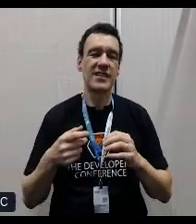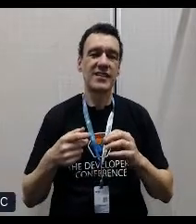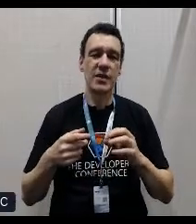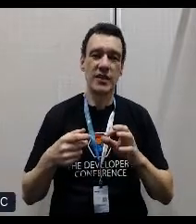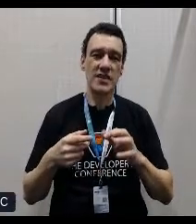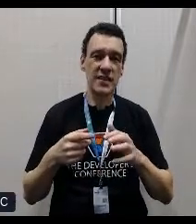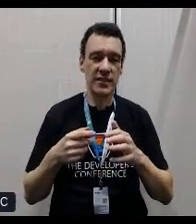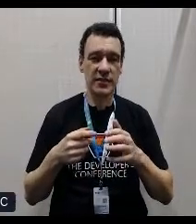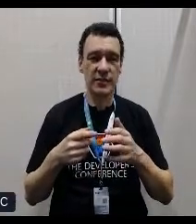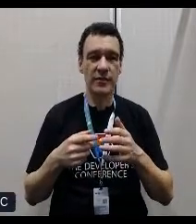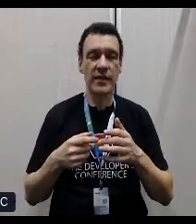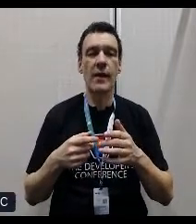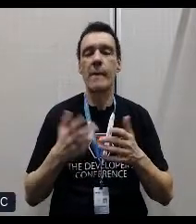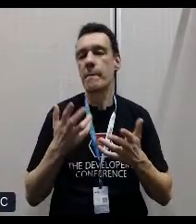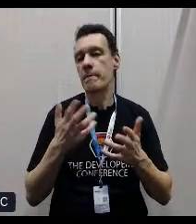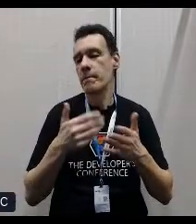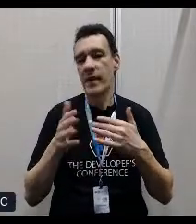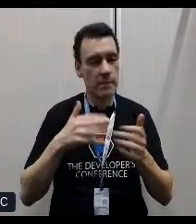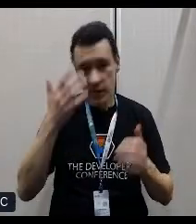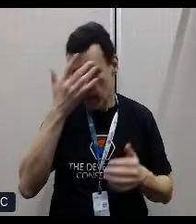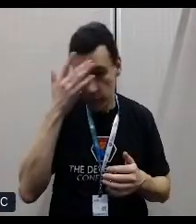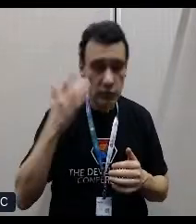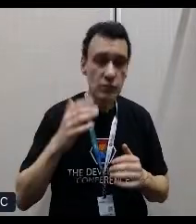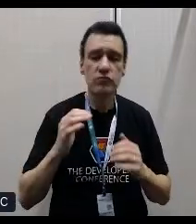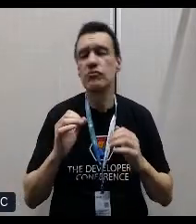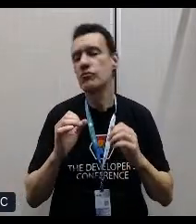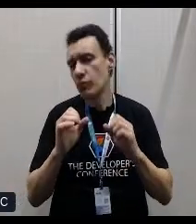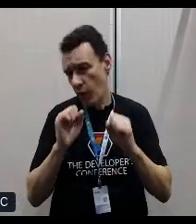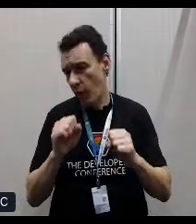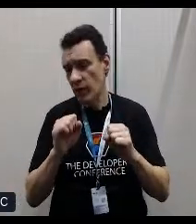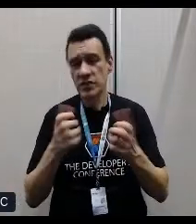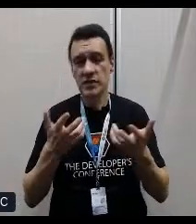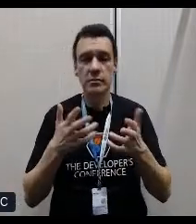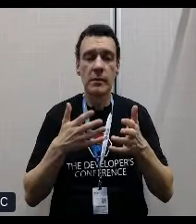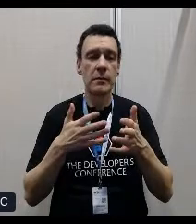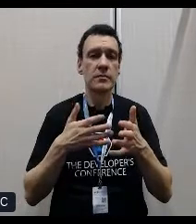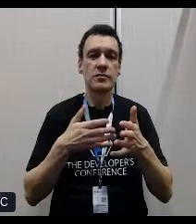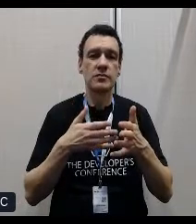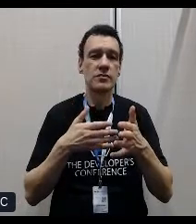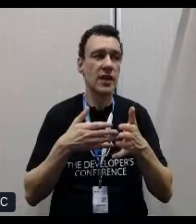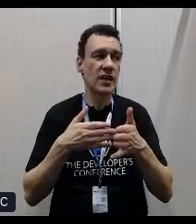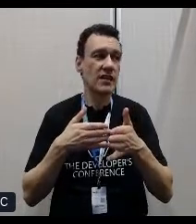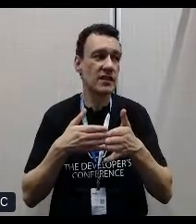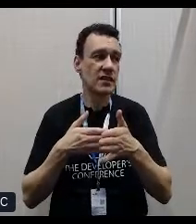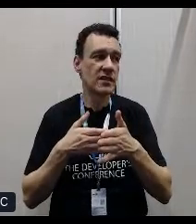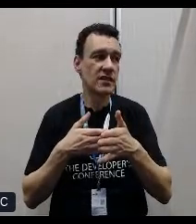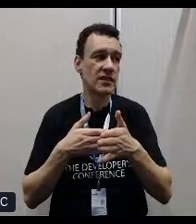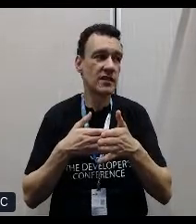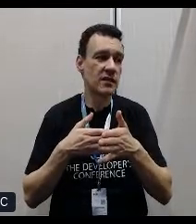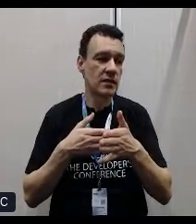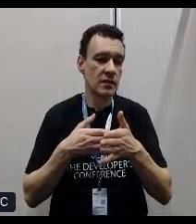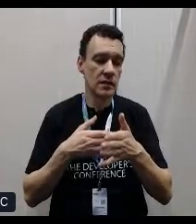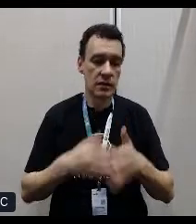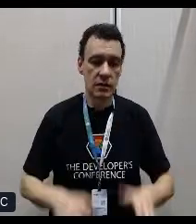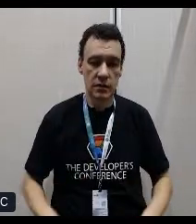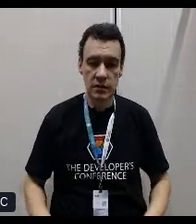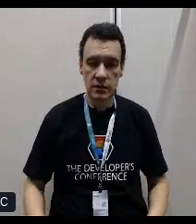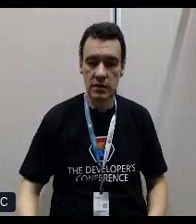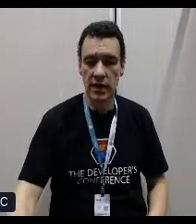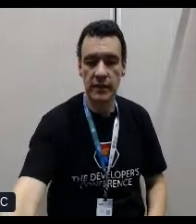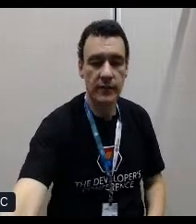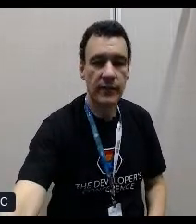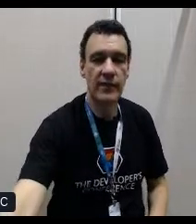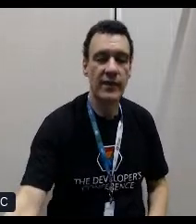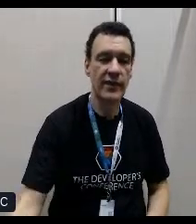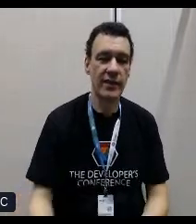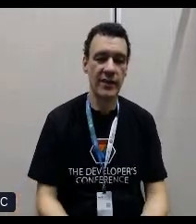como usabilidade, porque qualquer pessoa pode ter uma barreira nesse acesso em pedir a pizza se você não colocar essa informação ou esse